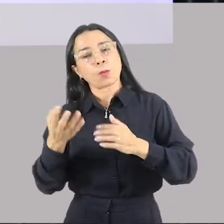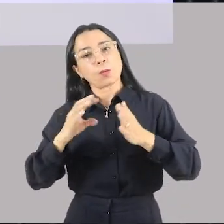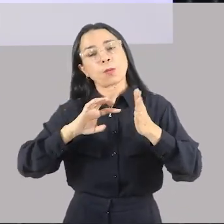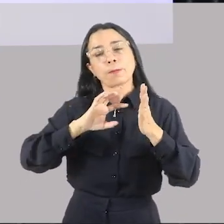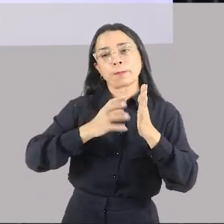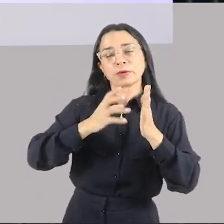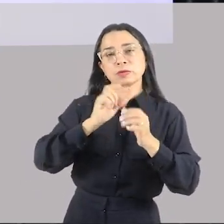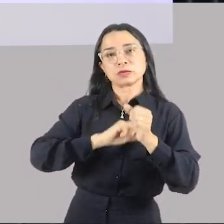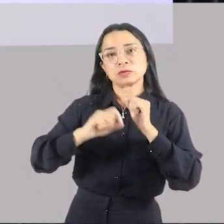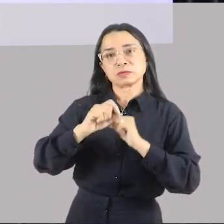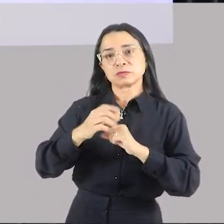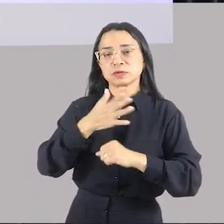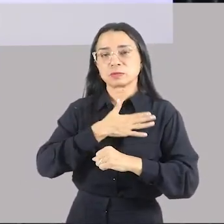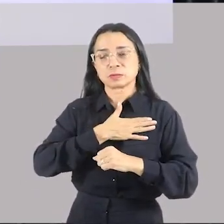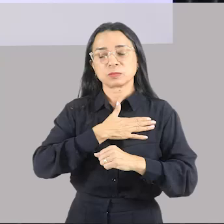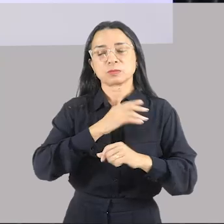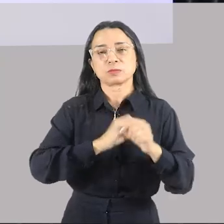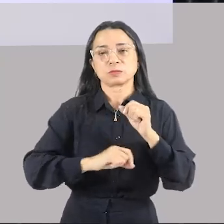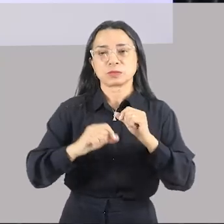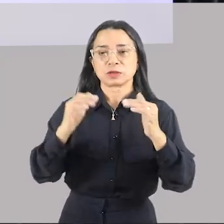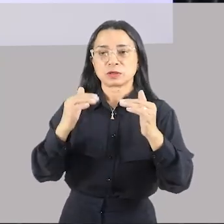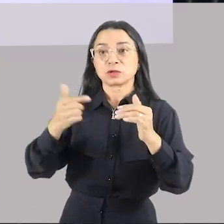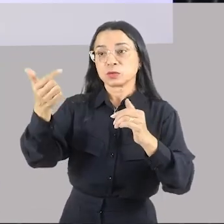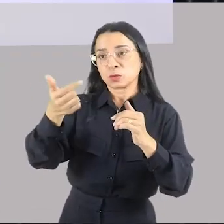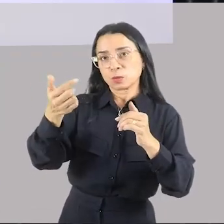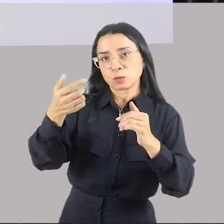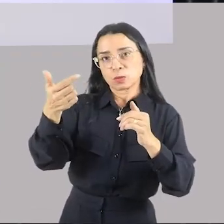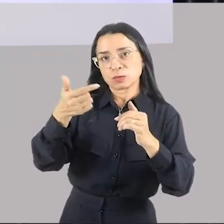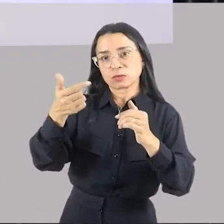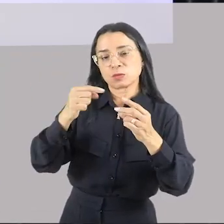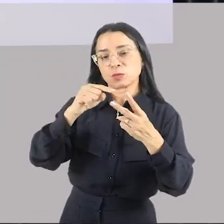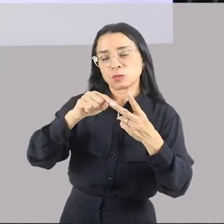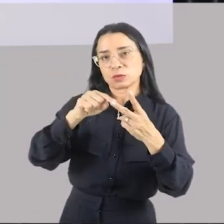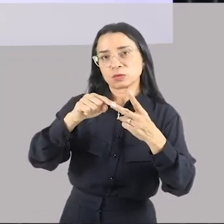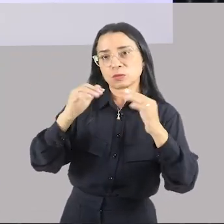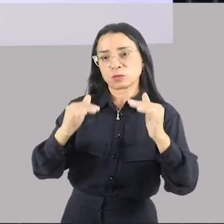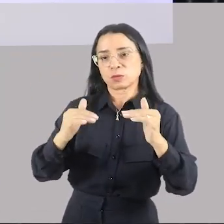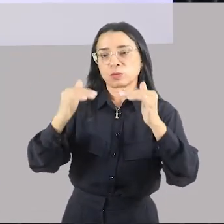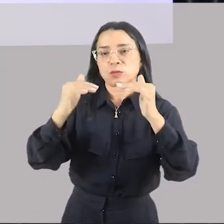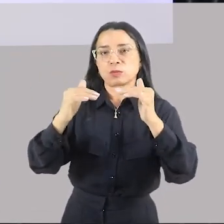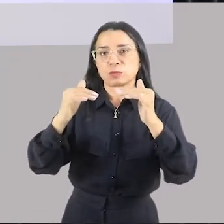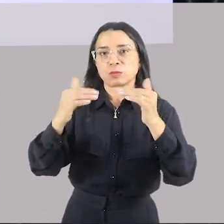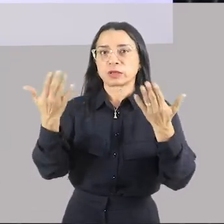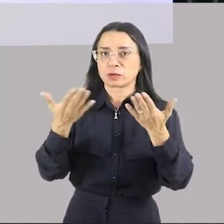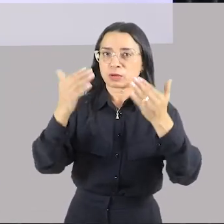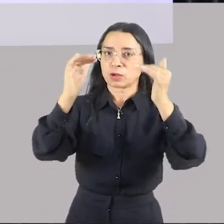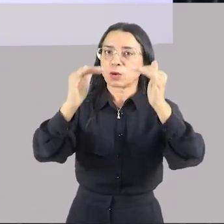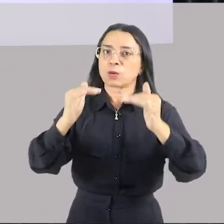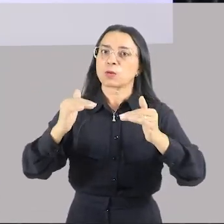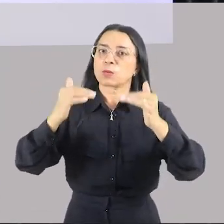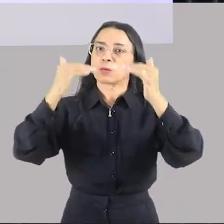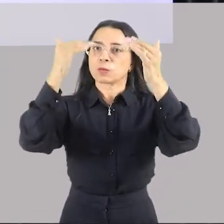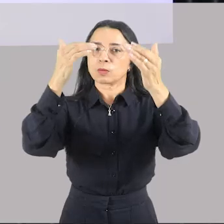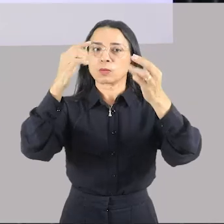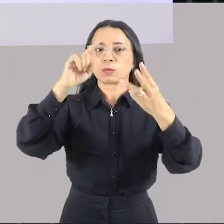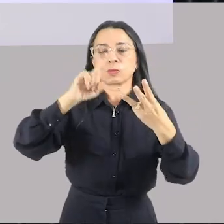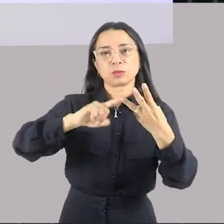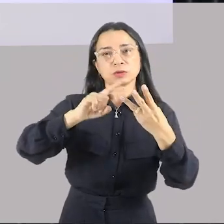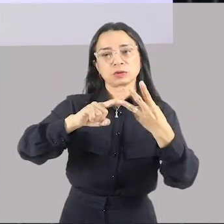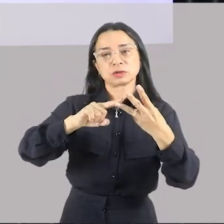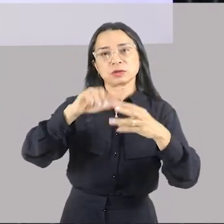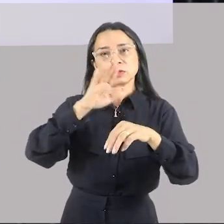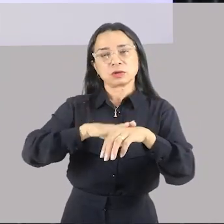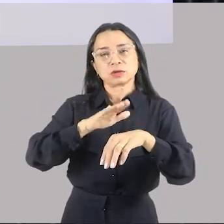certo? Então já seria um nível mais elevado de participação. E aí tem o terceiro nível, que é o nível mais alto, que é chamado nível